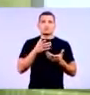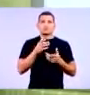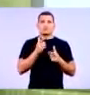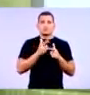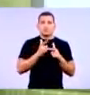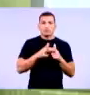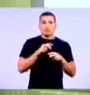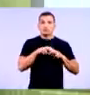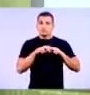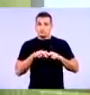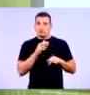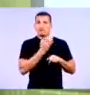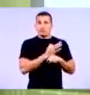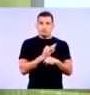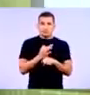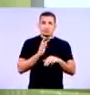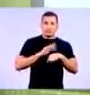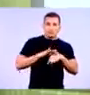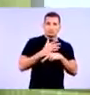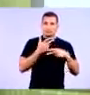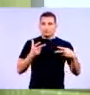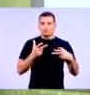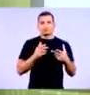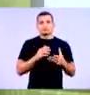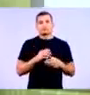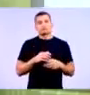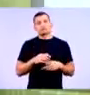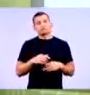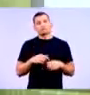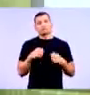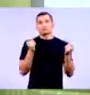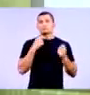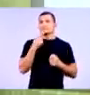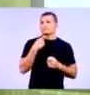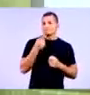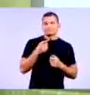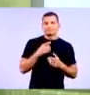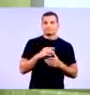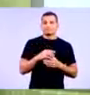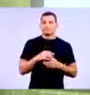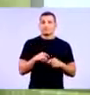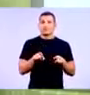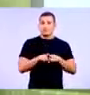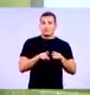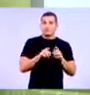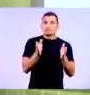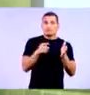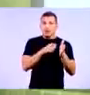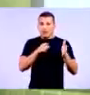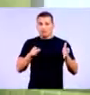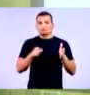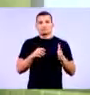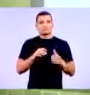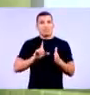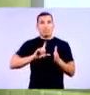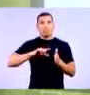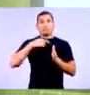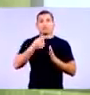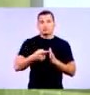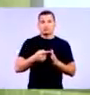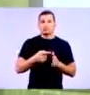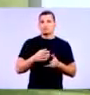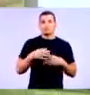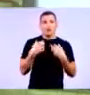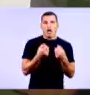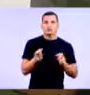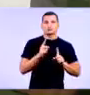aquilo merece ser analisado, provavelmente ele é indeferido. E se passar desse prazo, ele é intempestivo e não vai ser analisado.